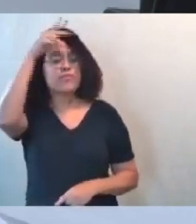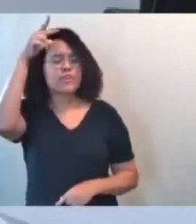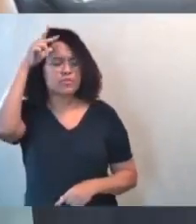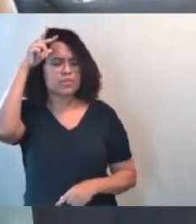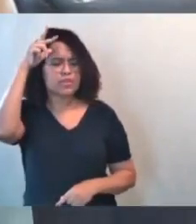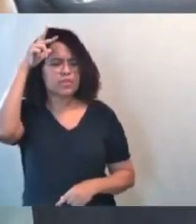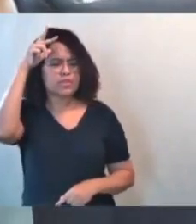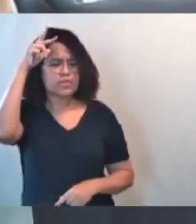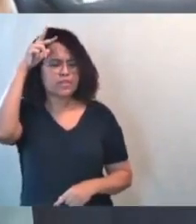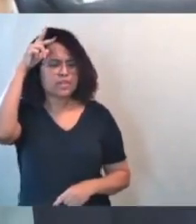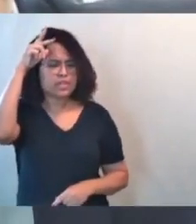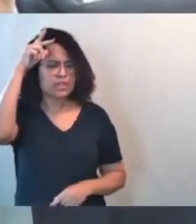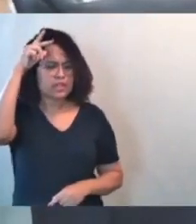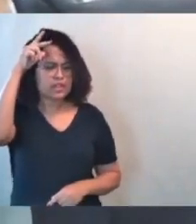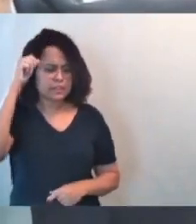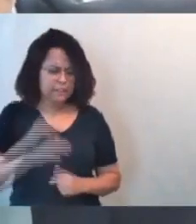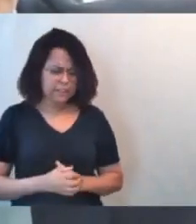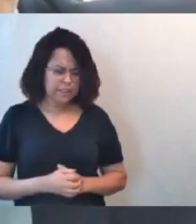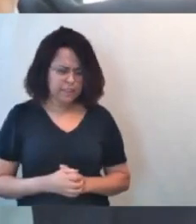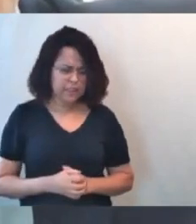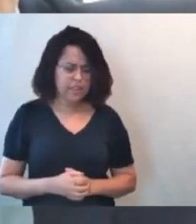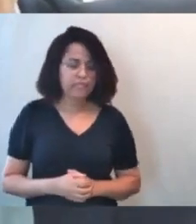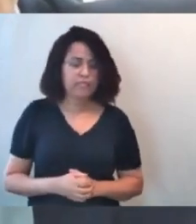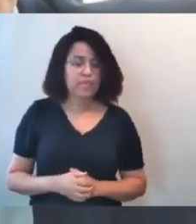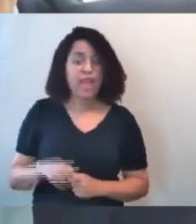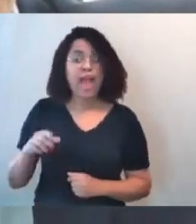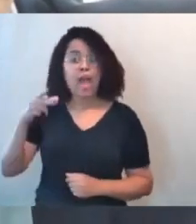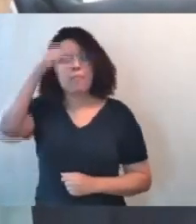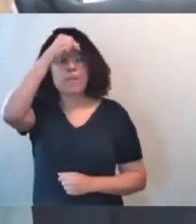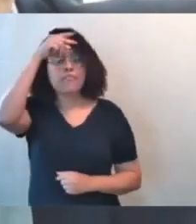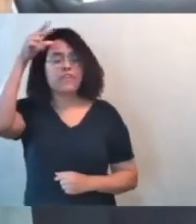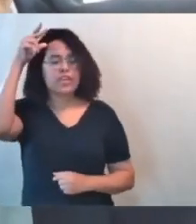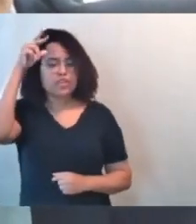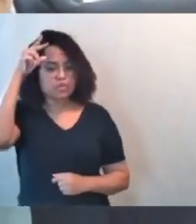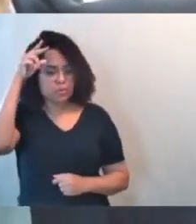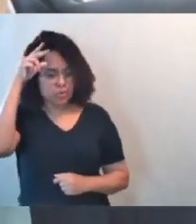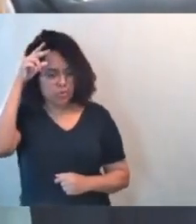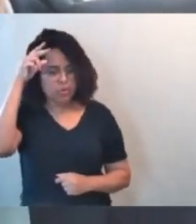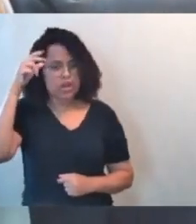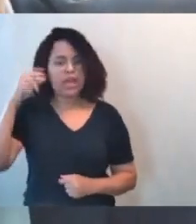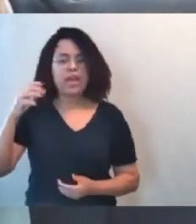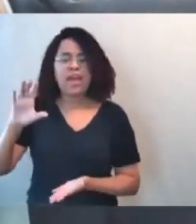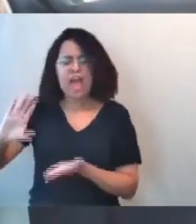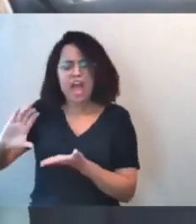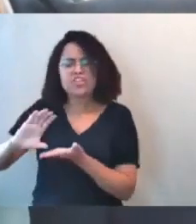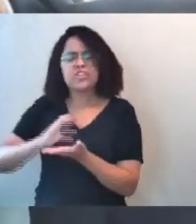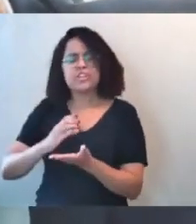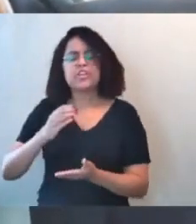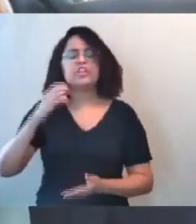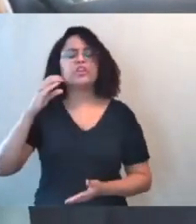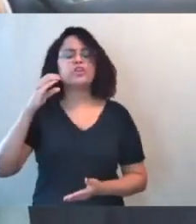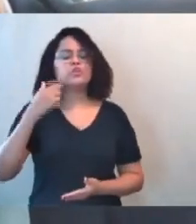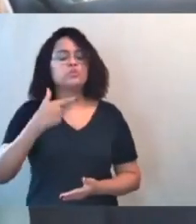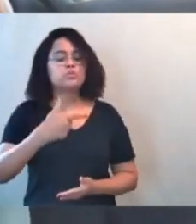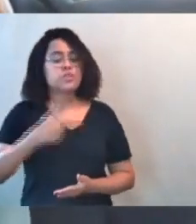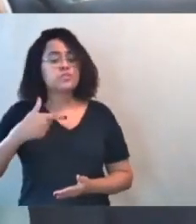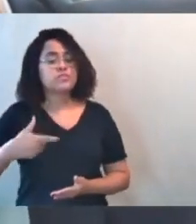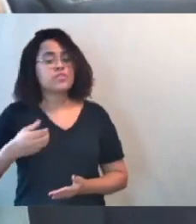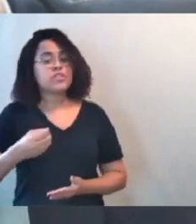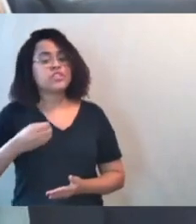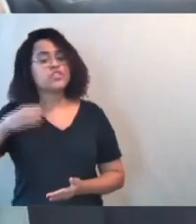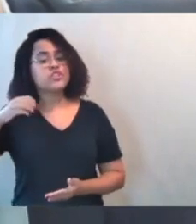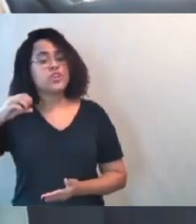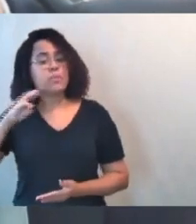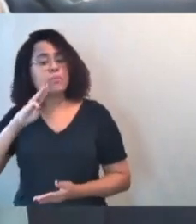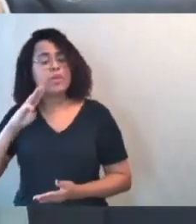suplementar. A Prefeitura adquiriu 220 milhões de créditos antecipados. Estou perguntando isso. Realmente, que